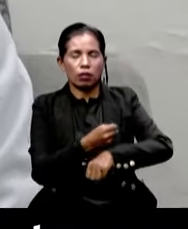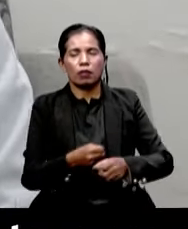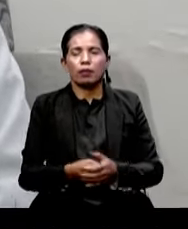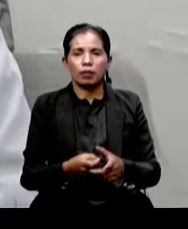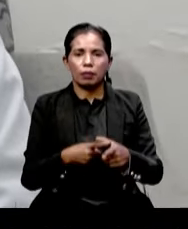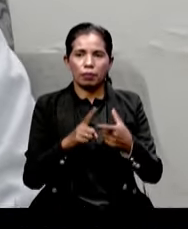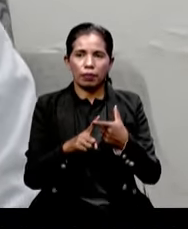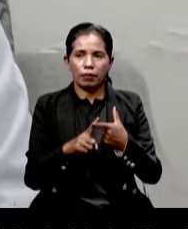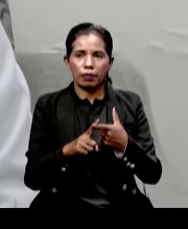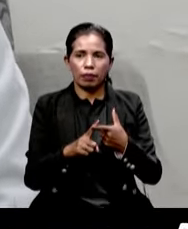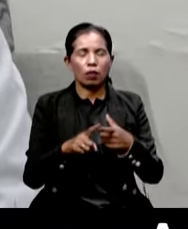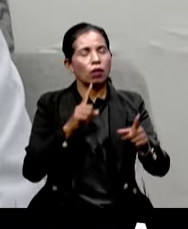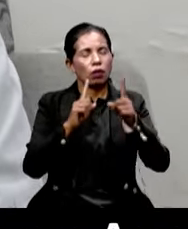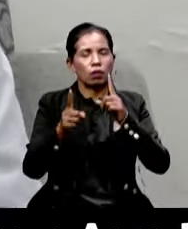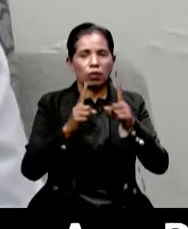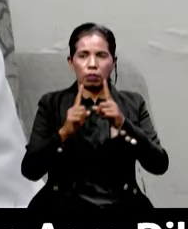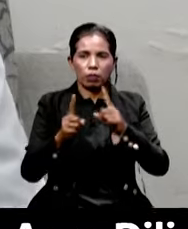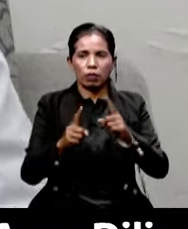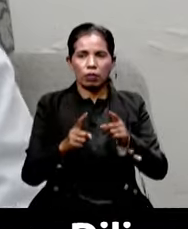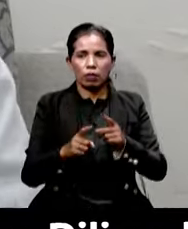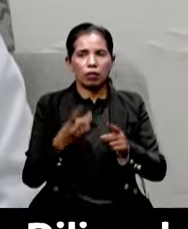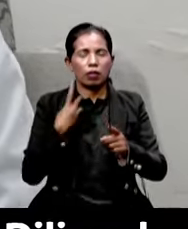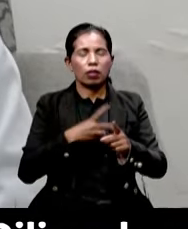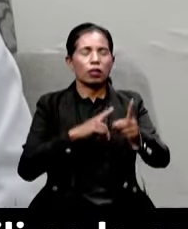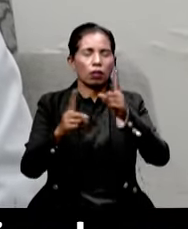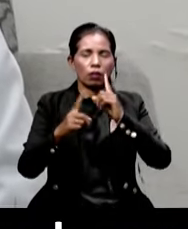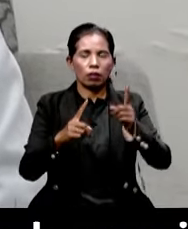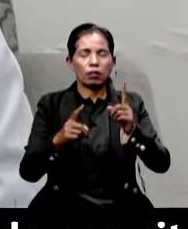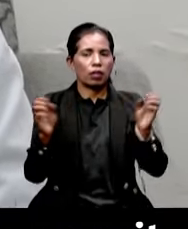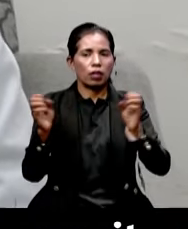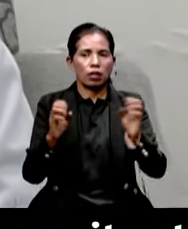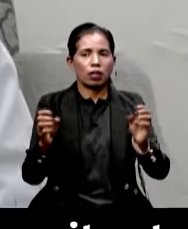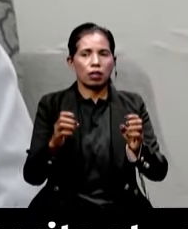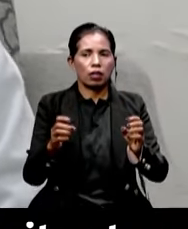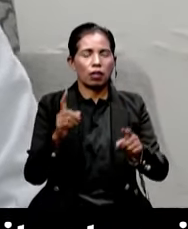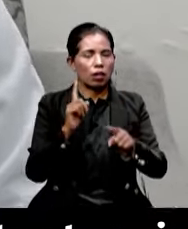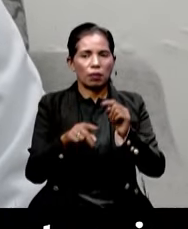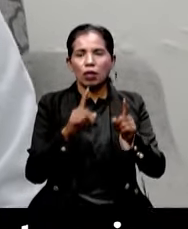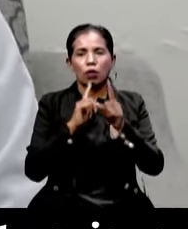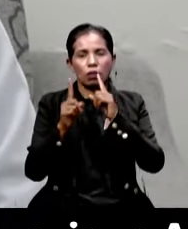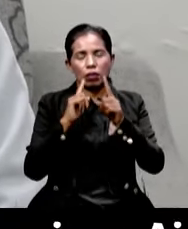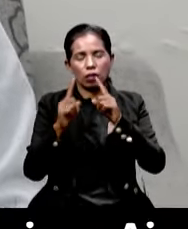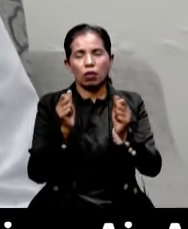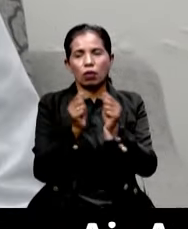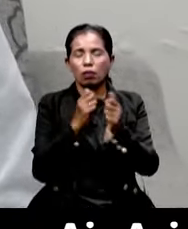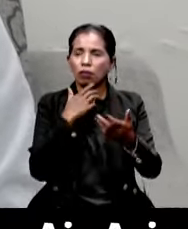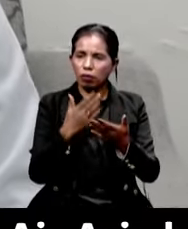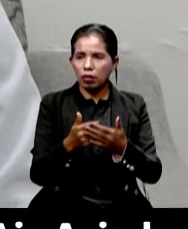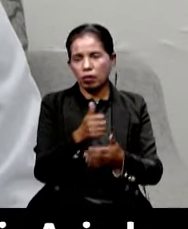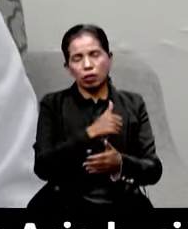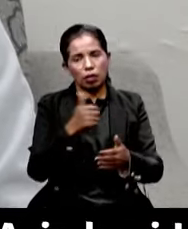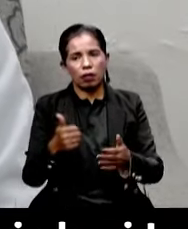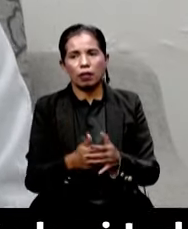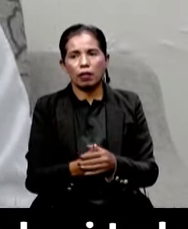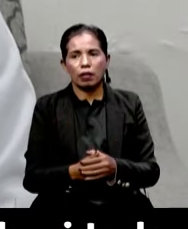después speech nebe relaciona ho banera ite kulia lamos o la bele kulia después seluktan nebe